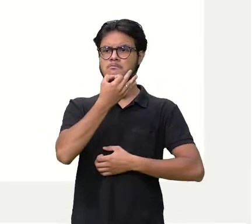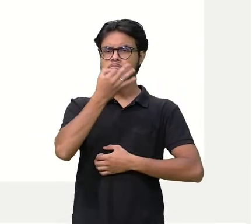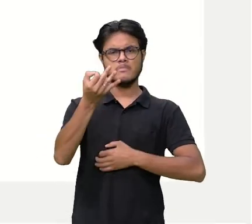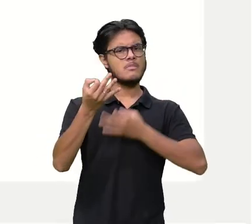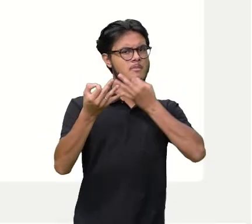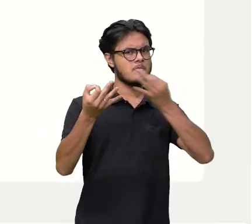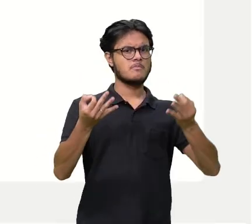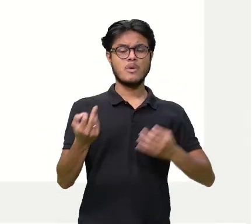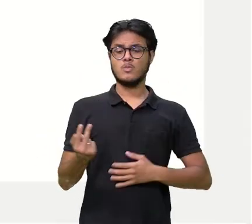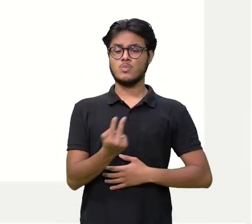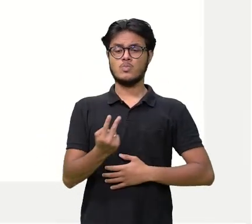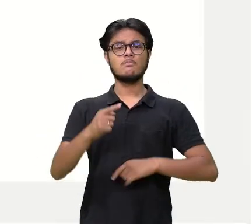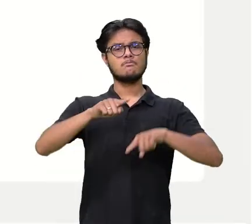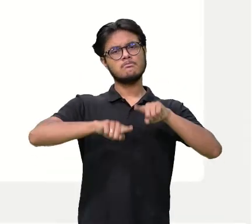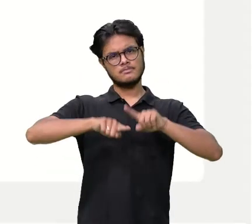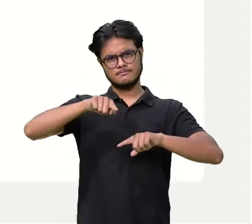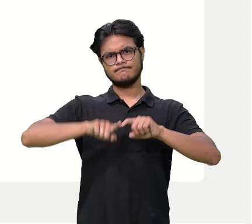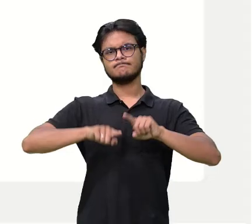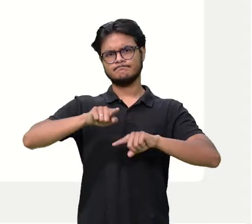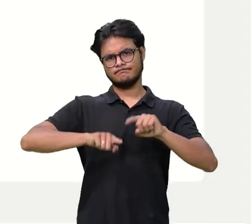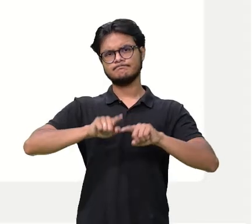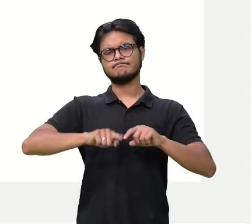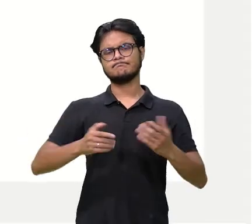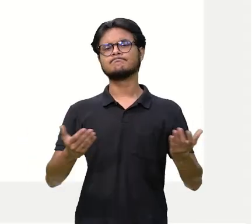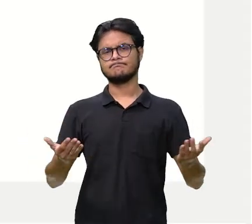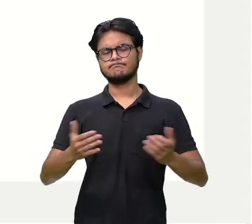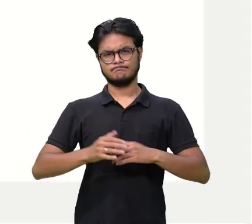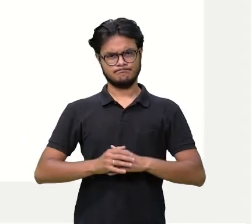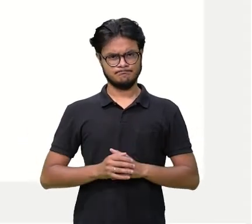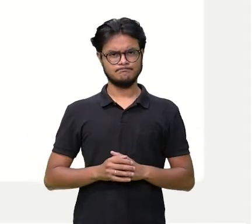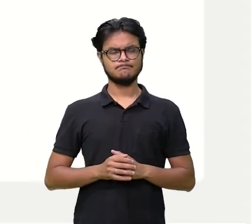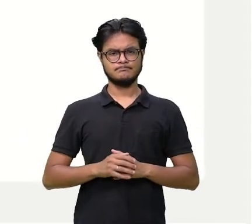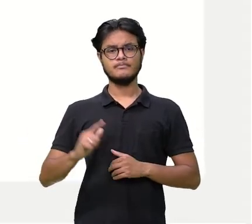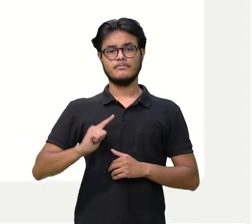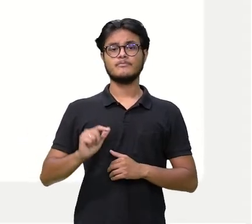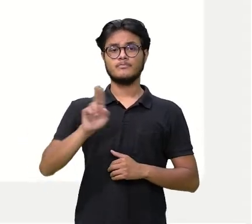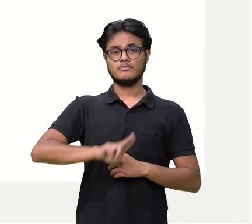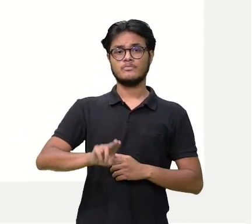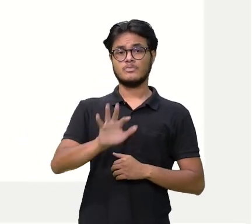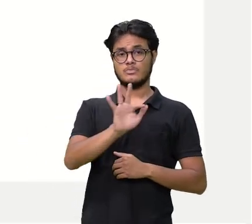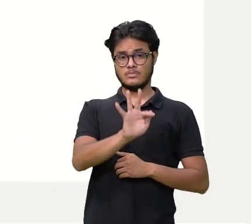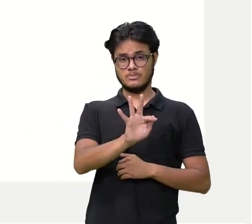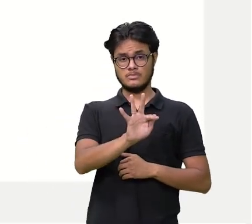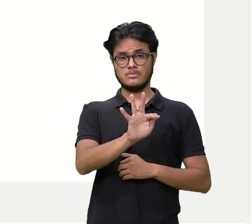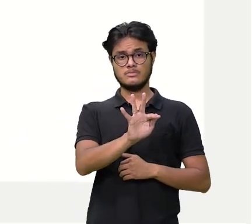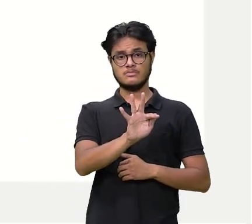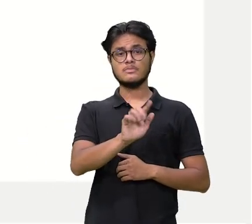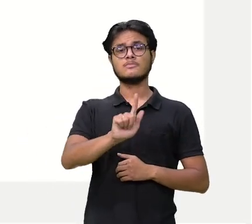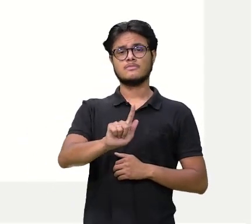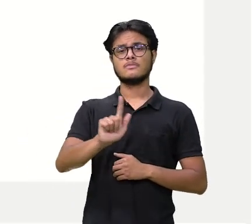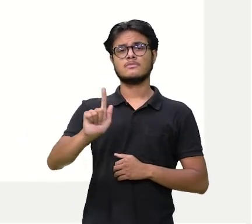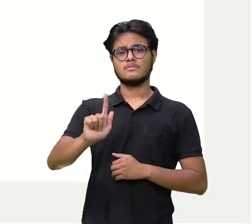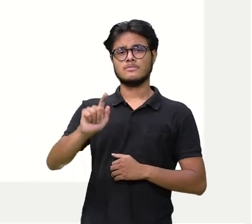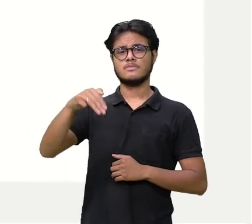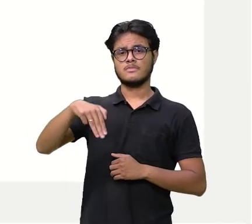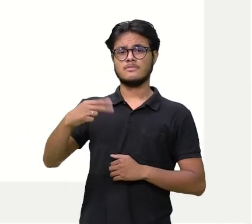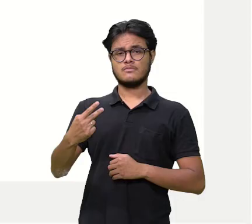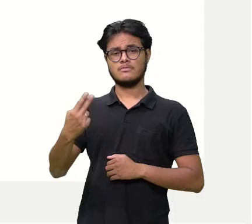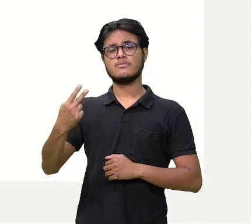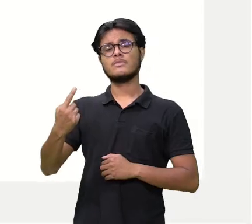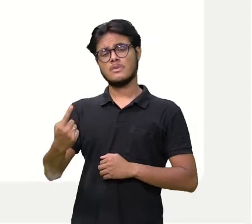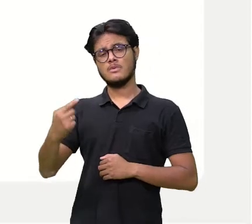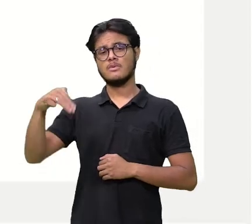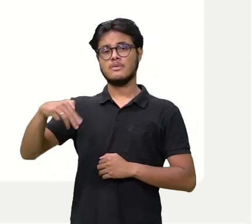corpos podendo ser expressos por F igual a G, M1, M2 sobre R. R